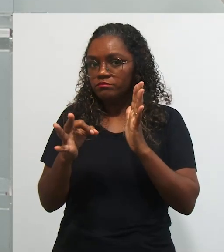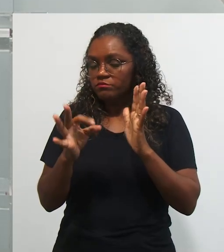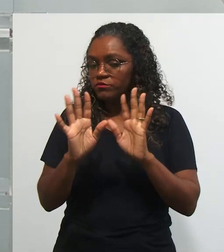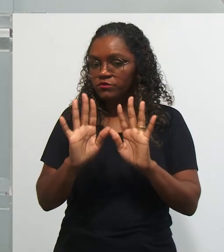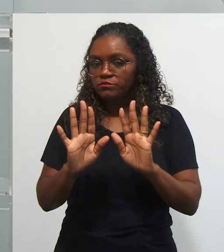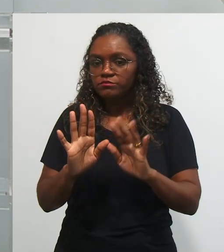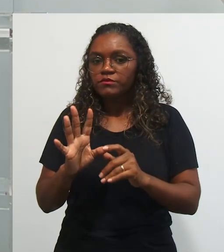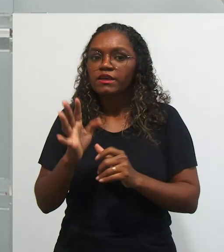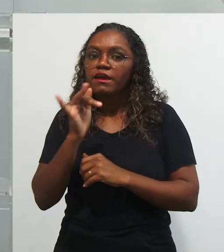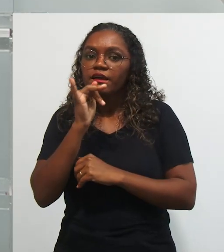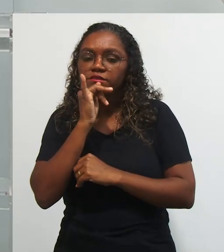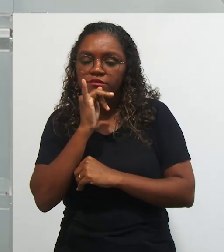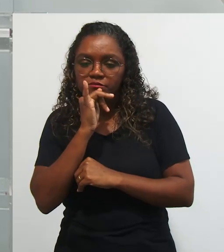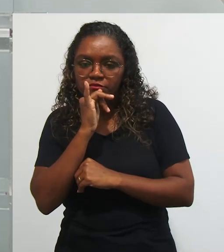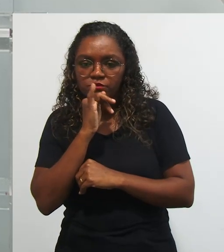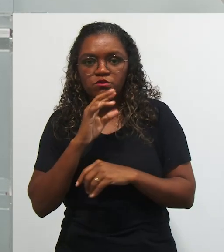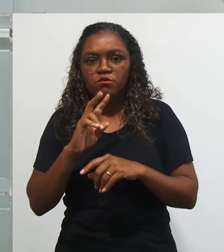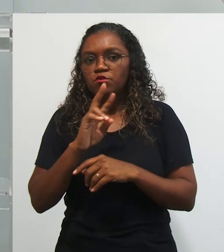são dados